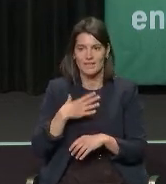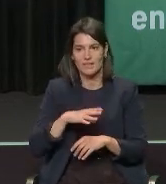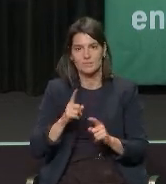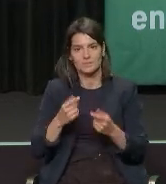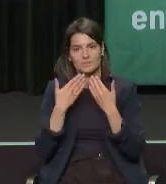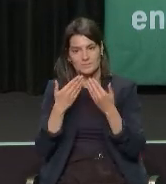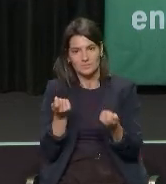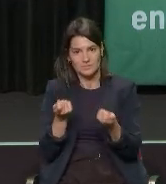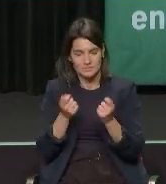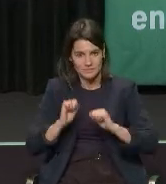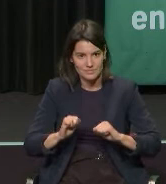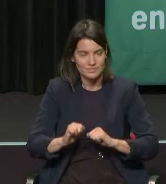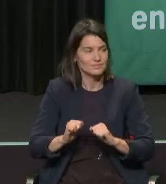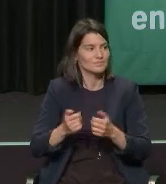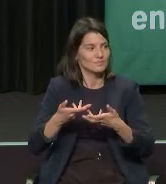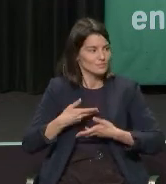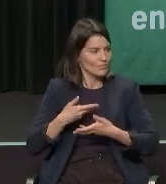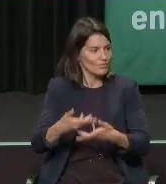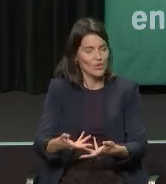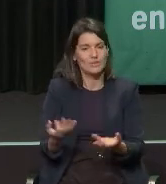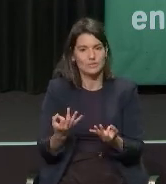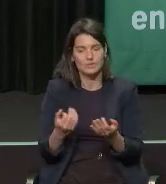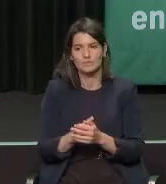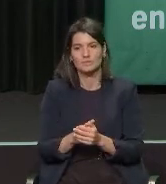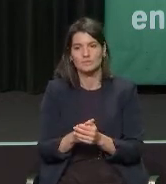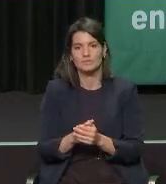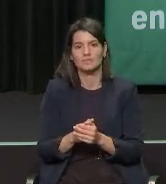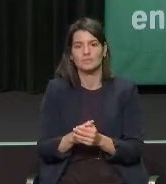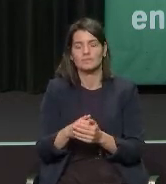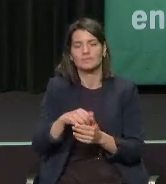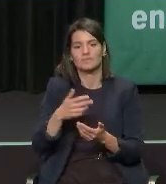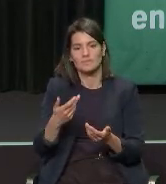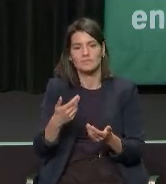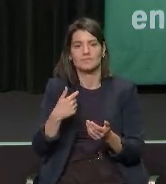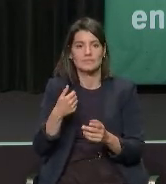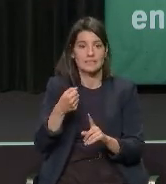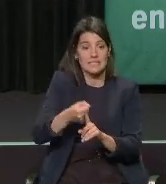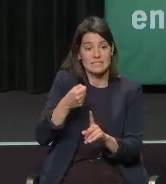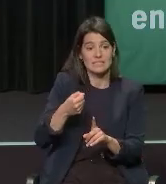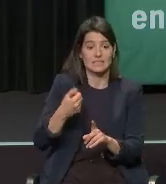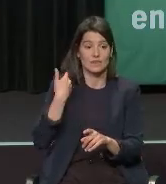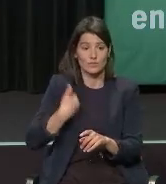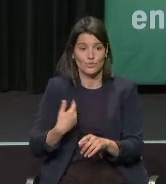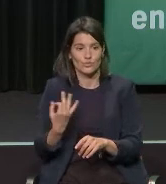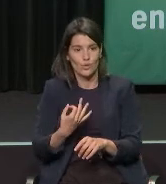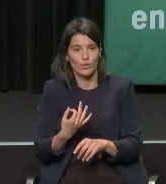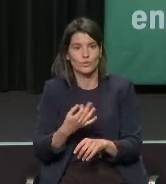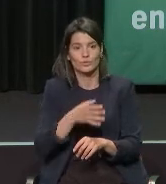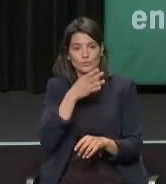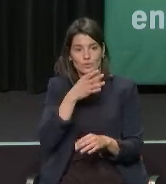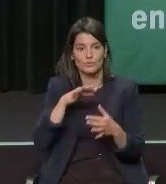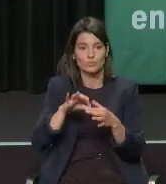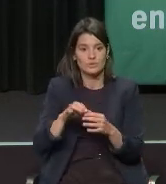à organização pelo convite. E então o desafio que me foi feito foi falar